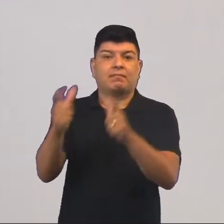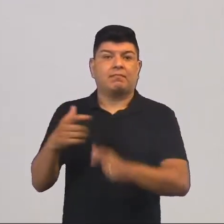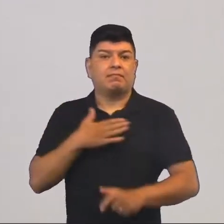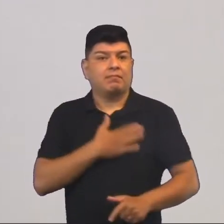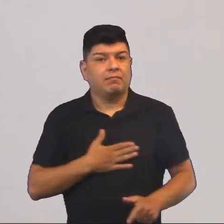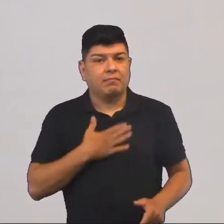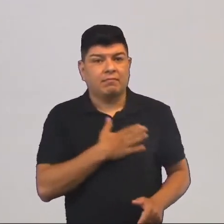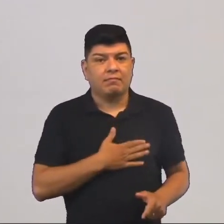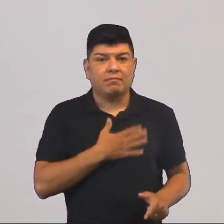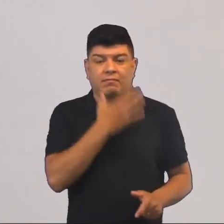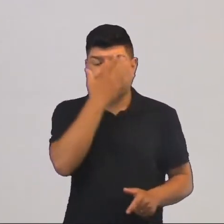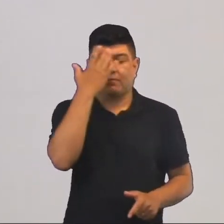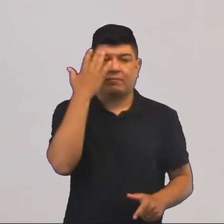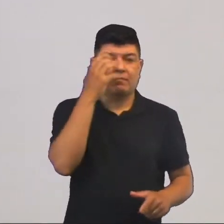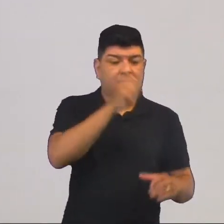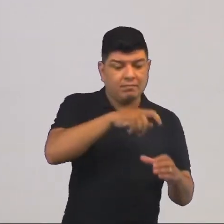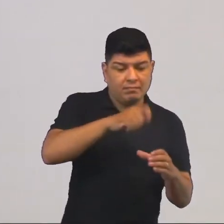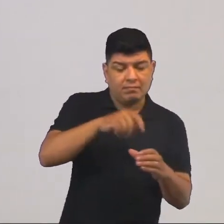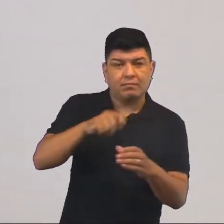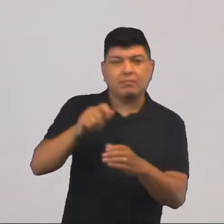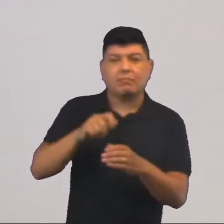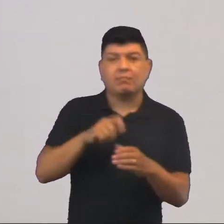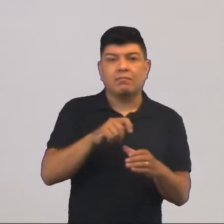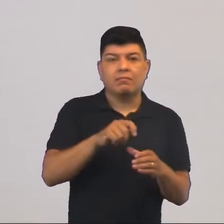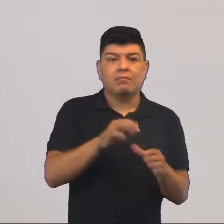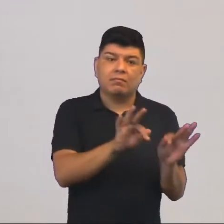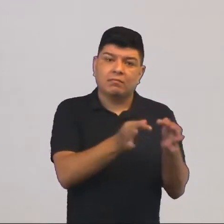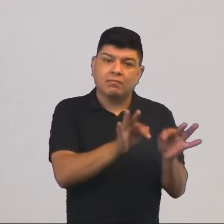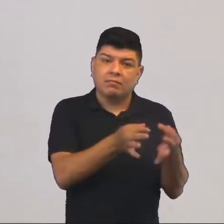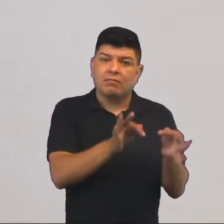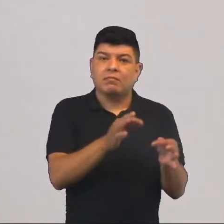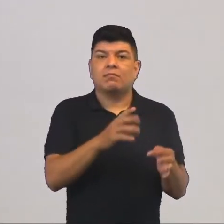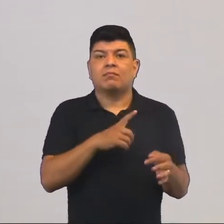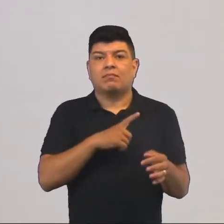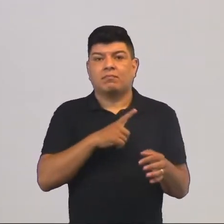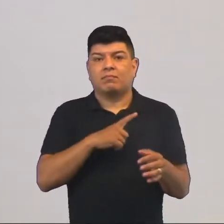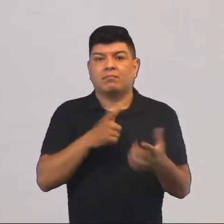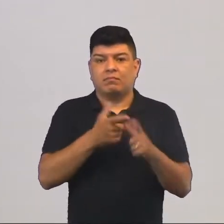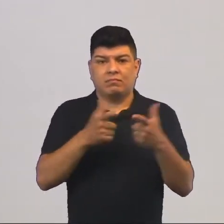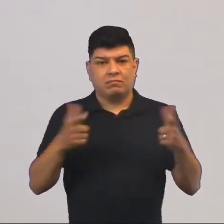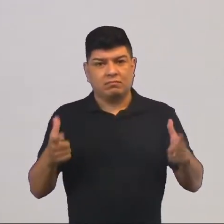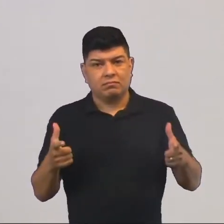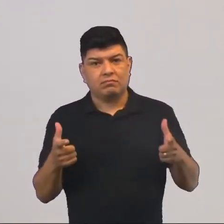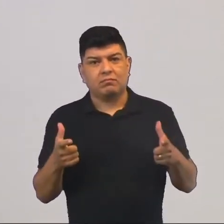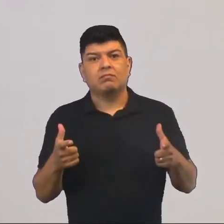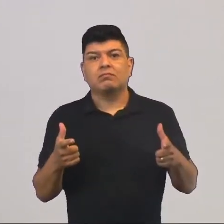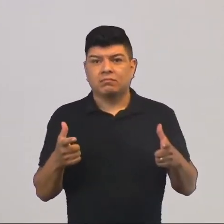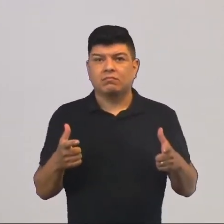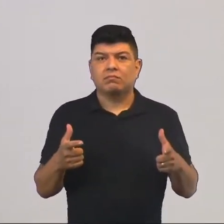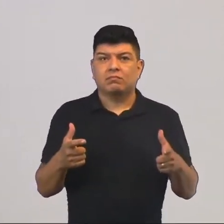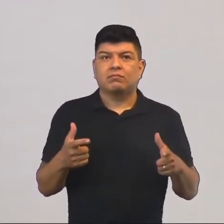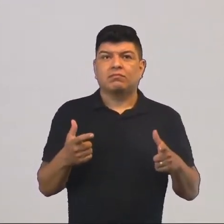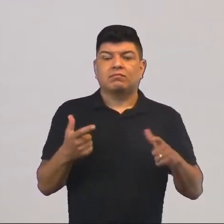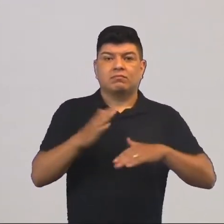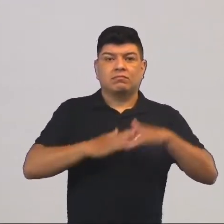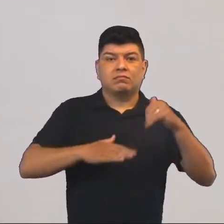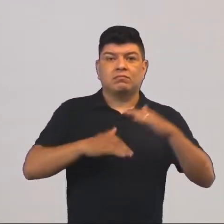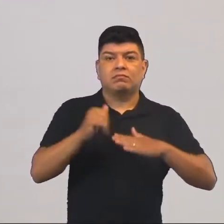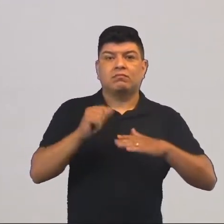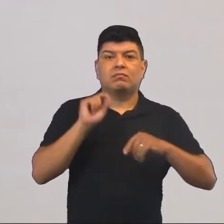fala de problemas sociais, é aquele problema que afeta a população, não que os ambientais não afetem. Né? Nós temos problemas ambientais também no